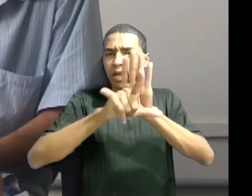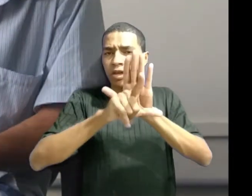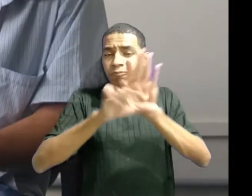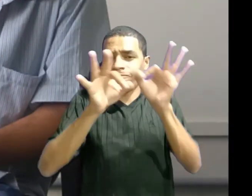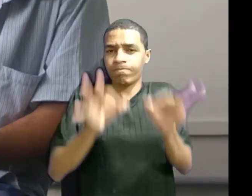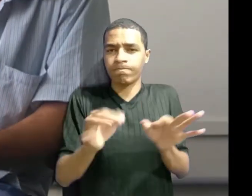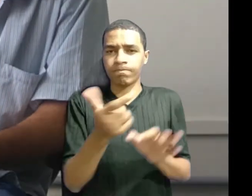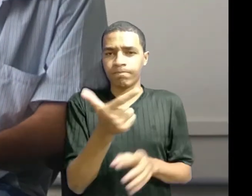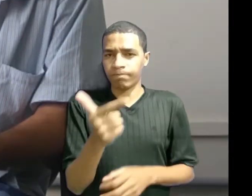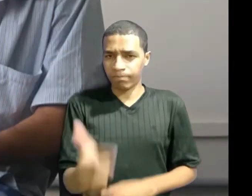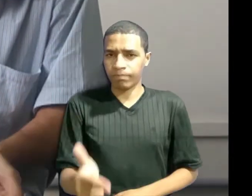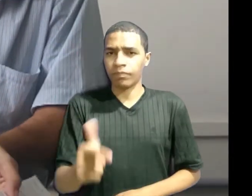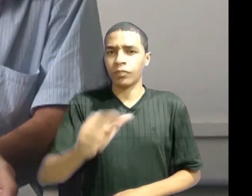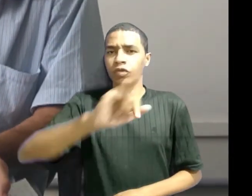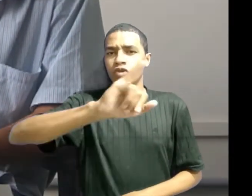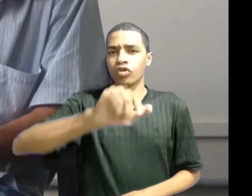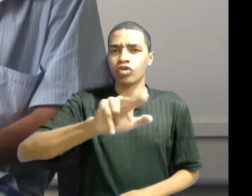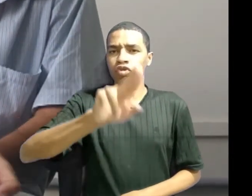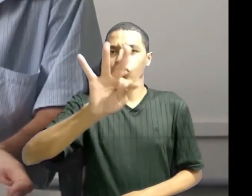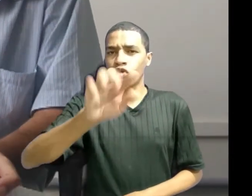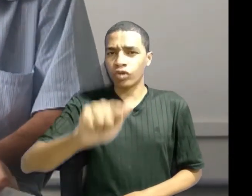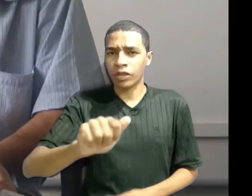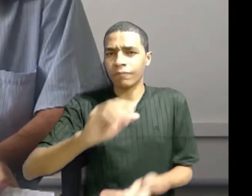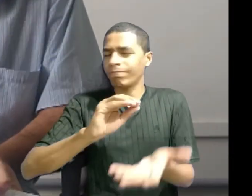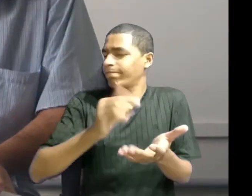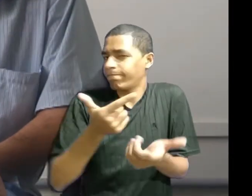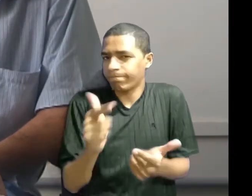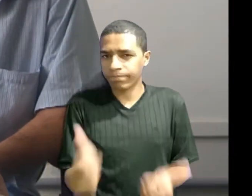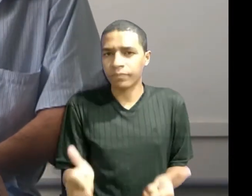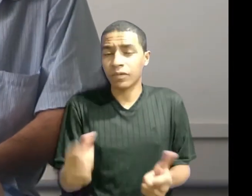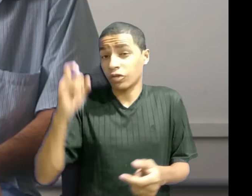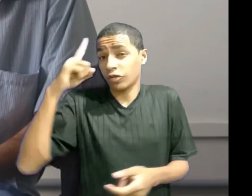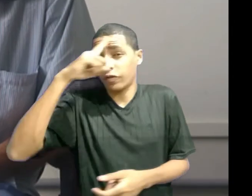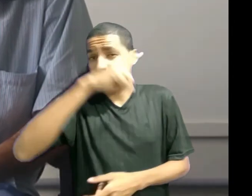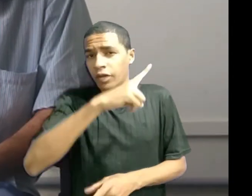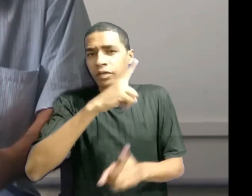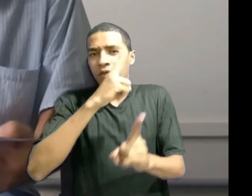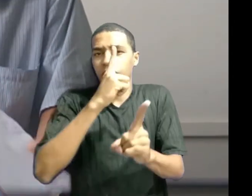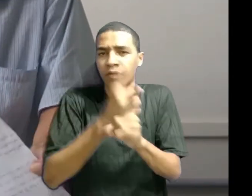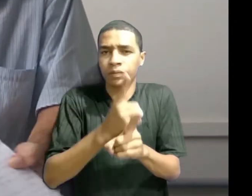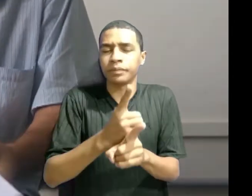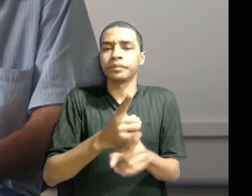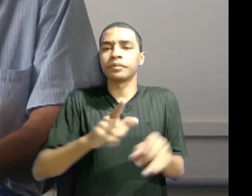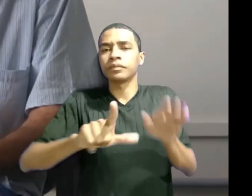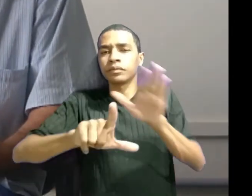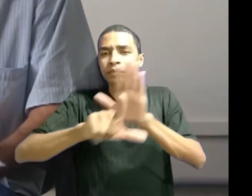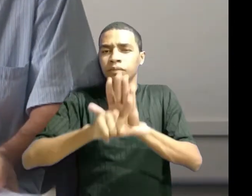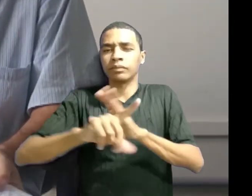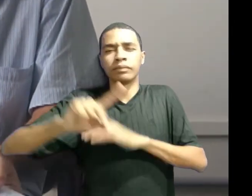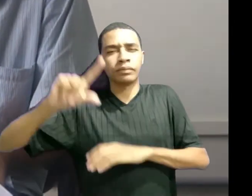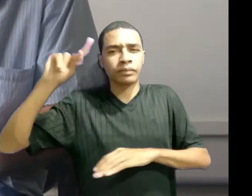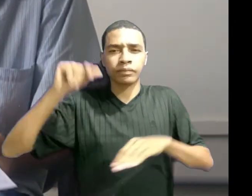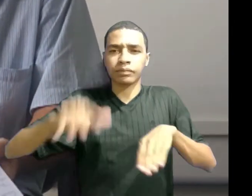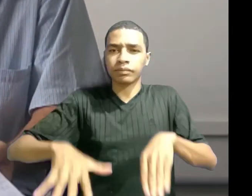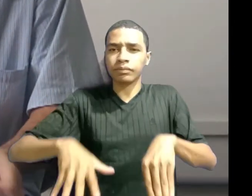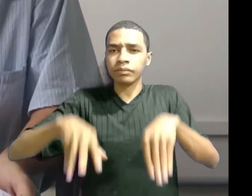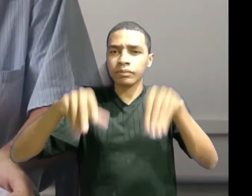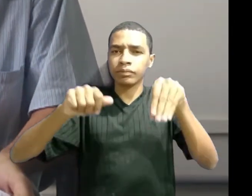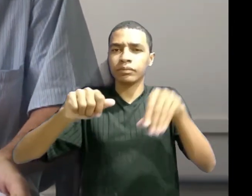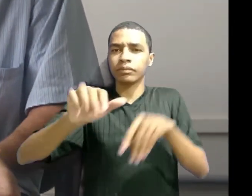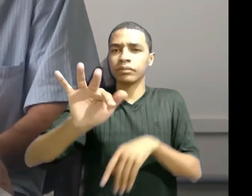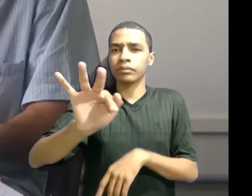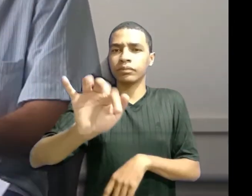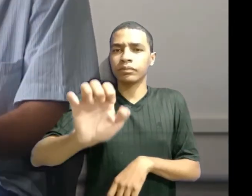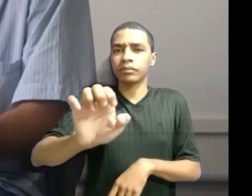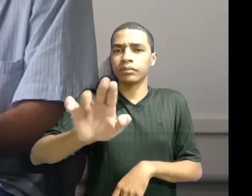injustas, né? A gente não é difícil achar leis na era feudal, na Idade Média, que eram